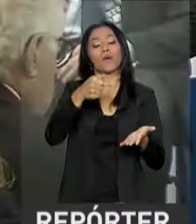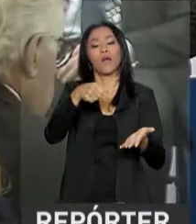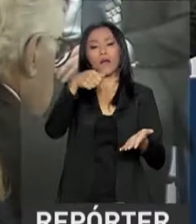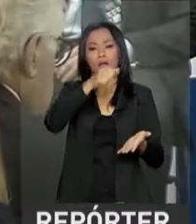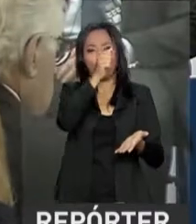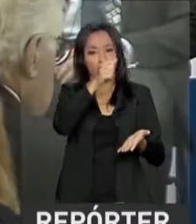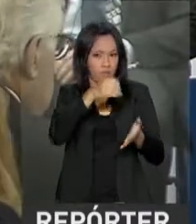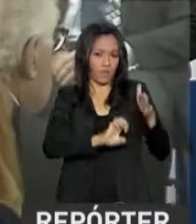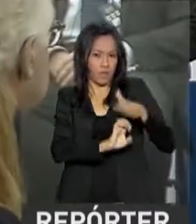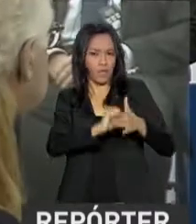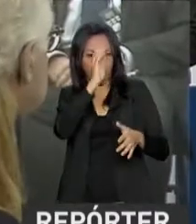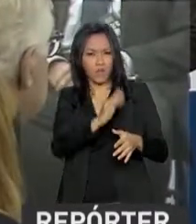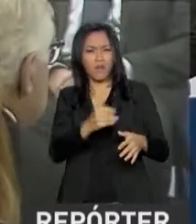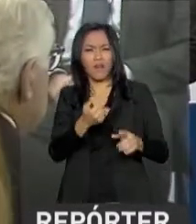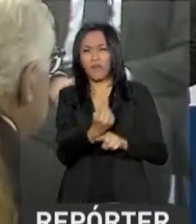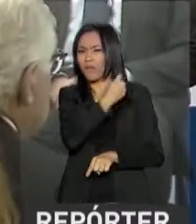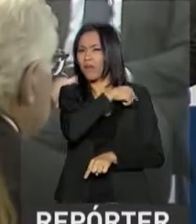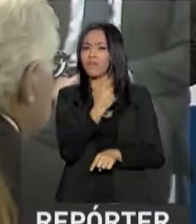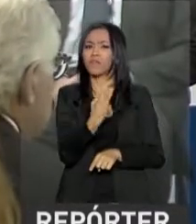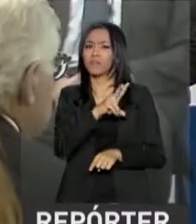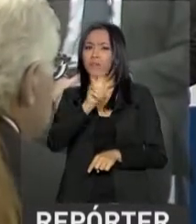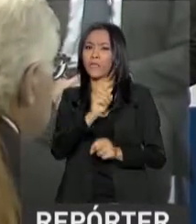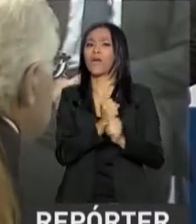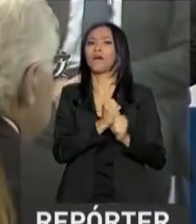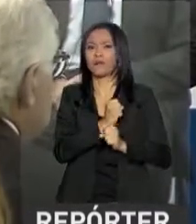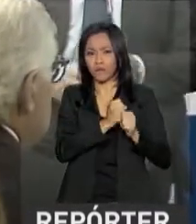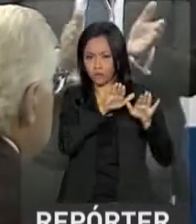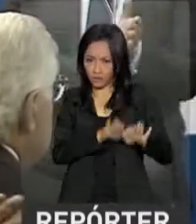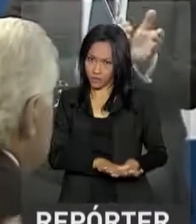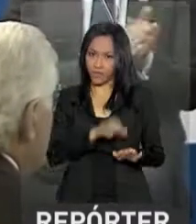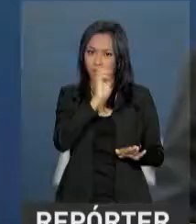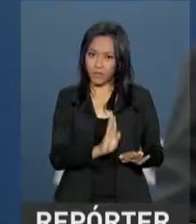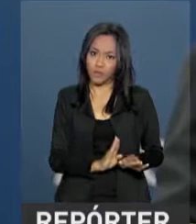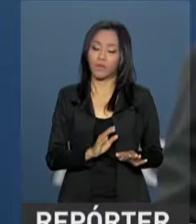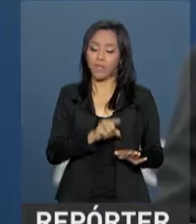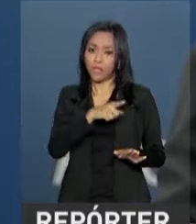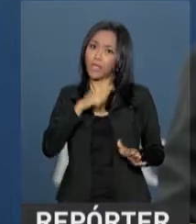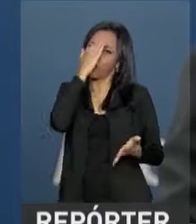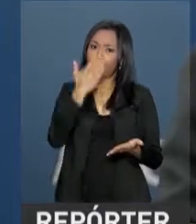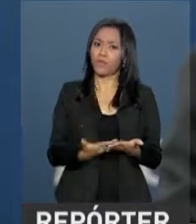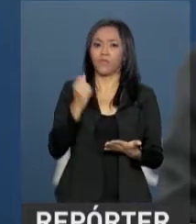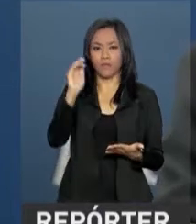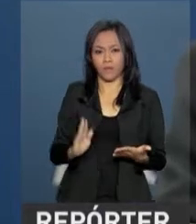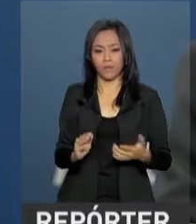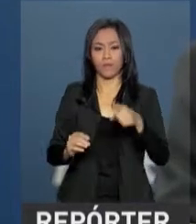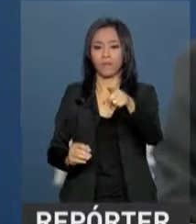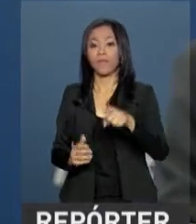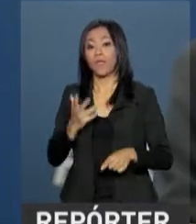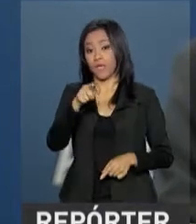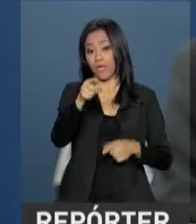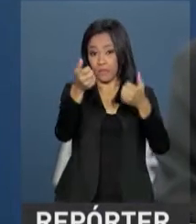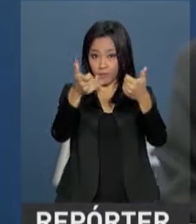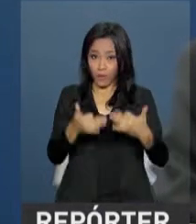e que o acordo neste momento mostra confiança dos empresários no brasil ouvi falar que ao longo do tempo não só